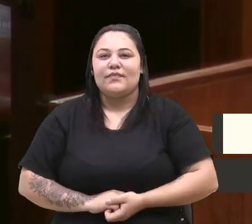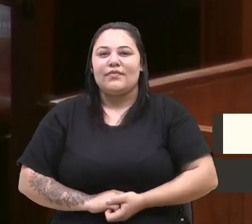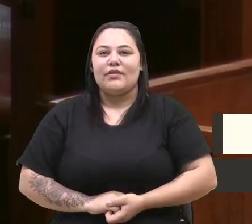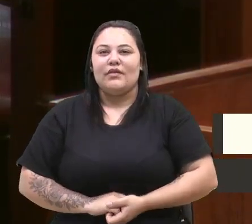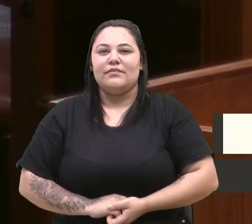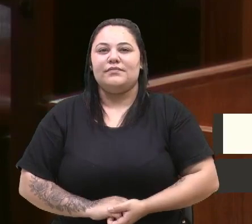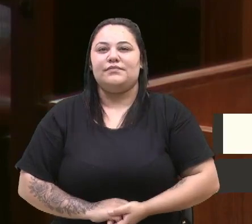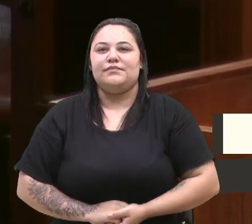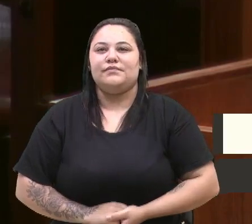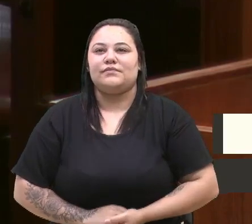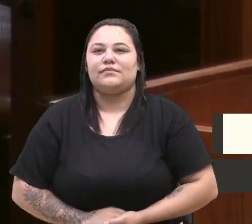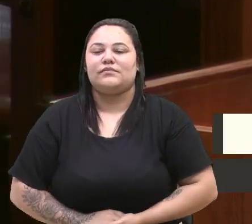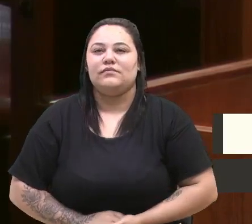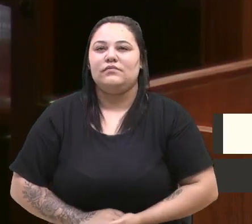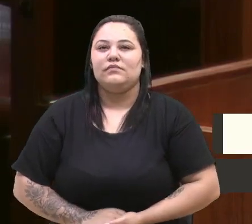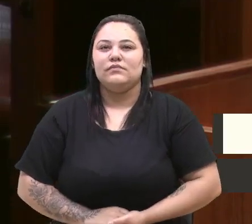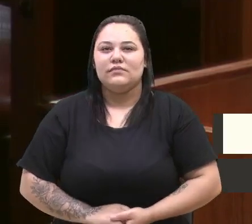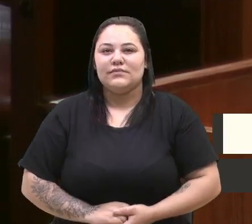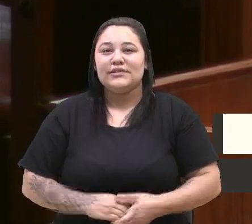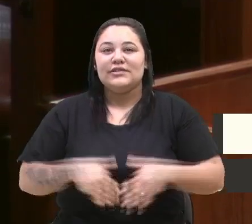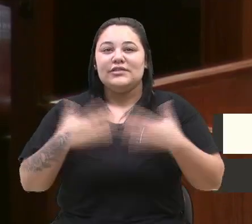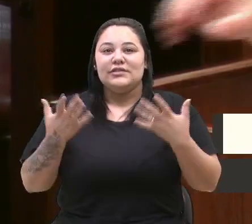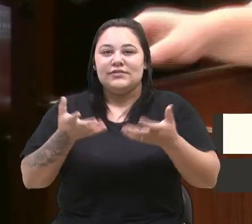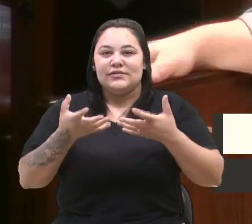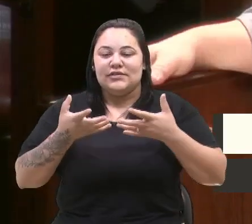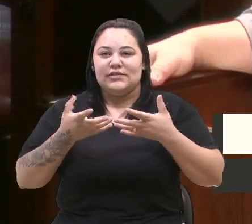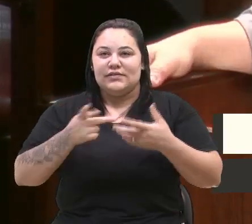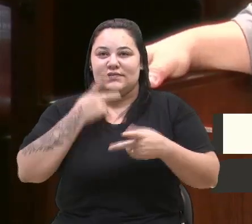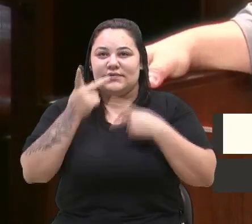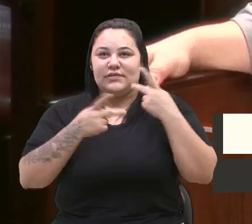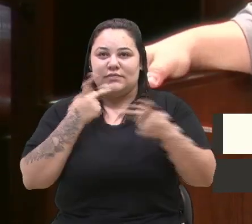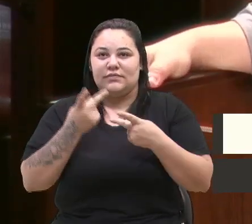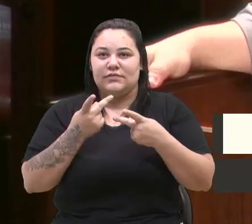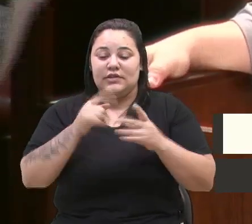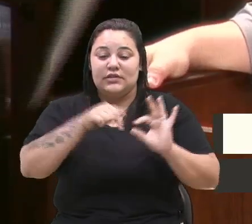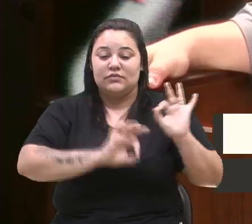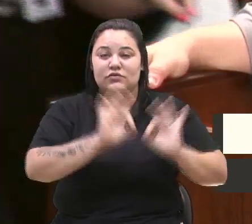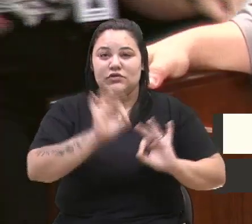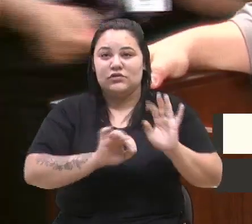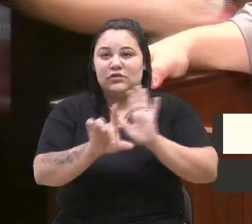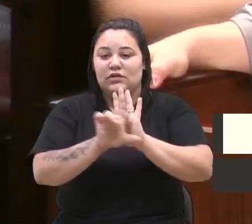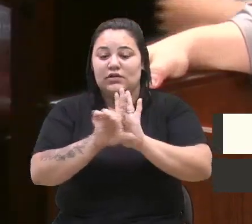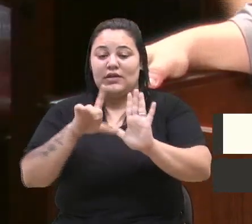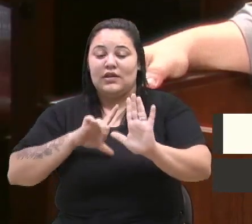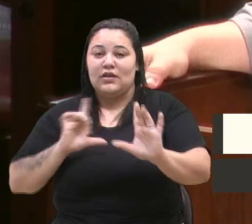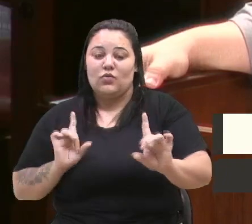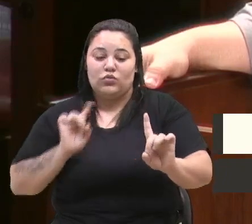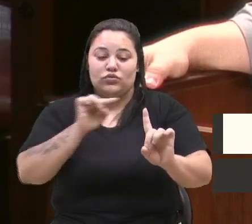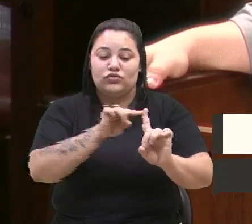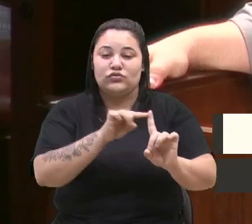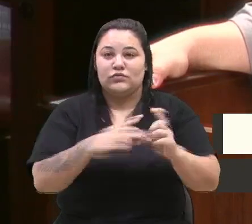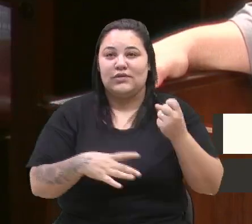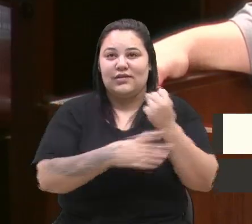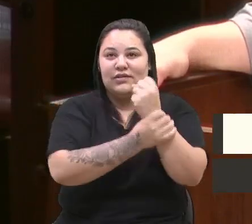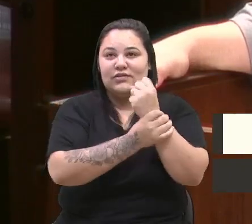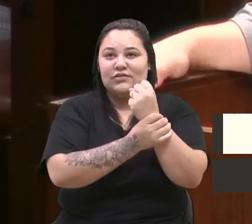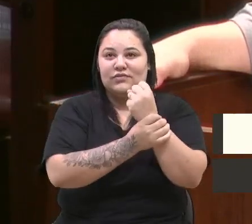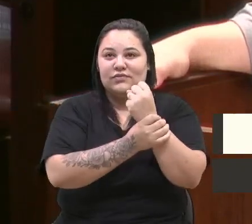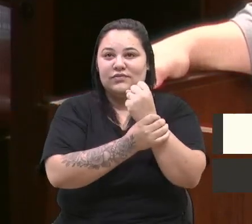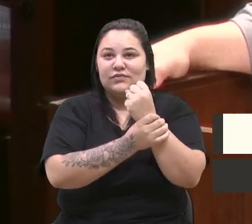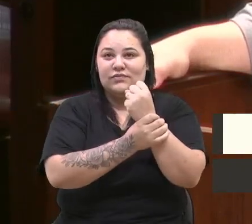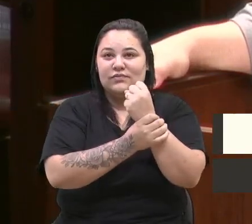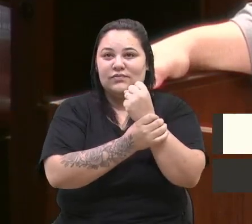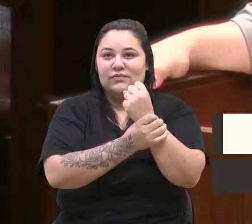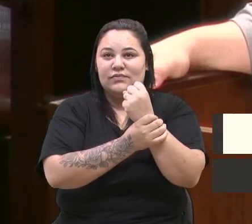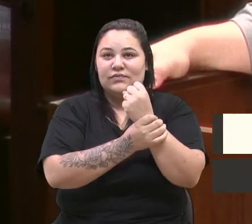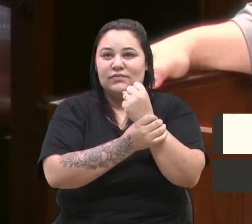de fazer um breve relato, né, que este projeto de lei que tem o objetivo de garantir aos portadores